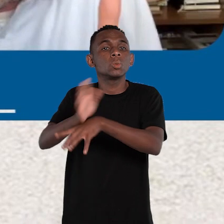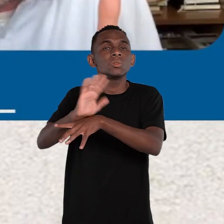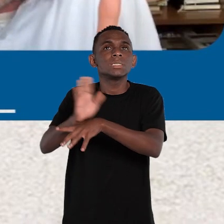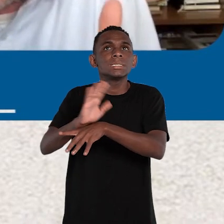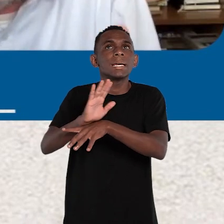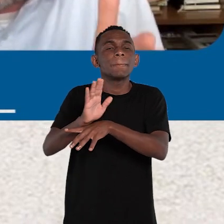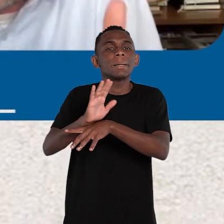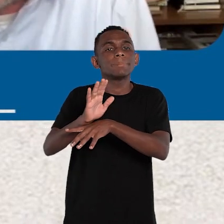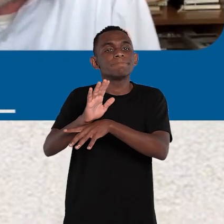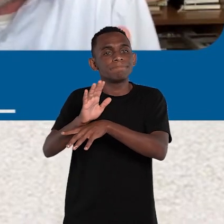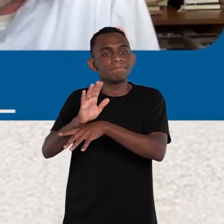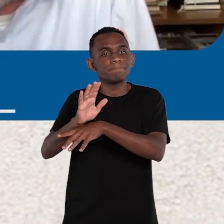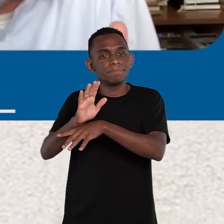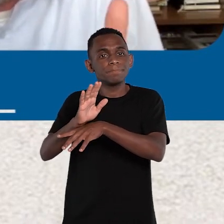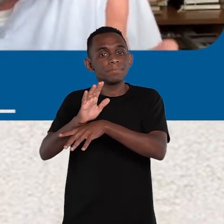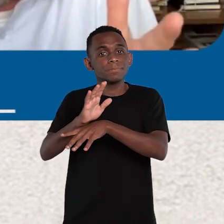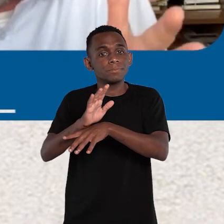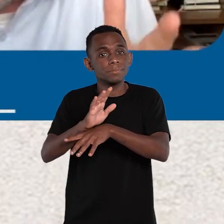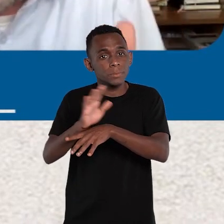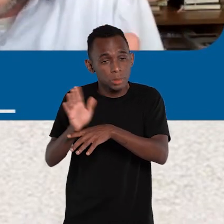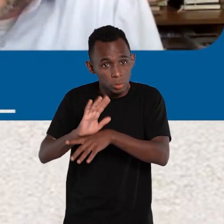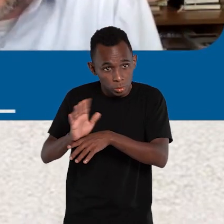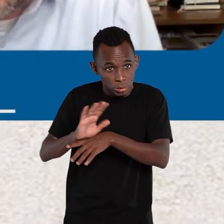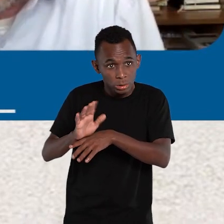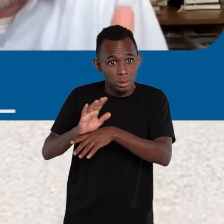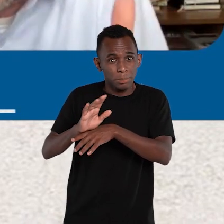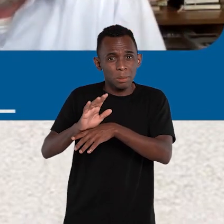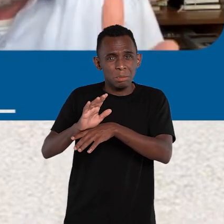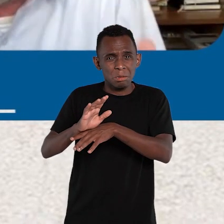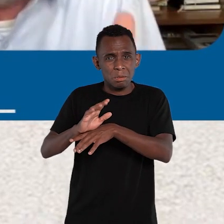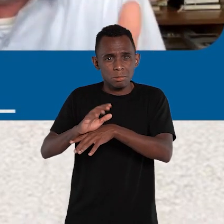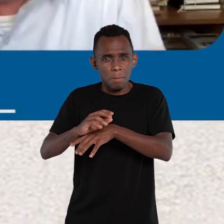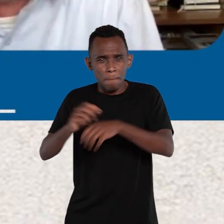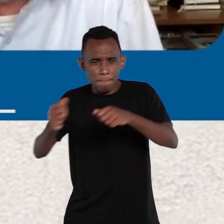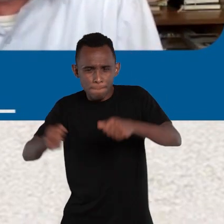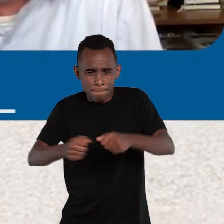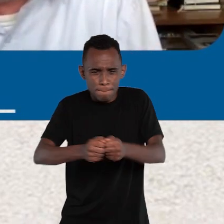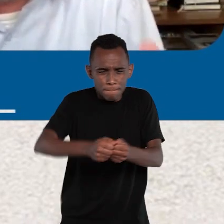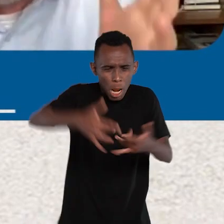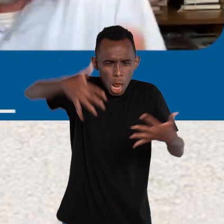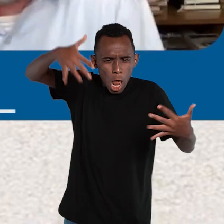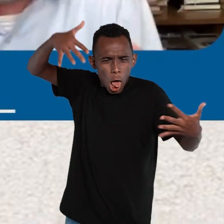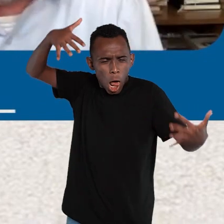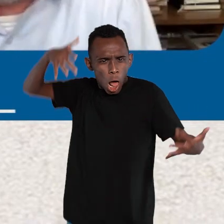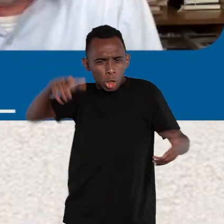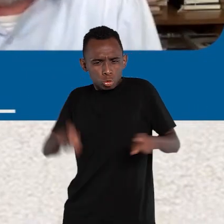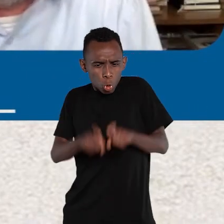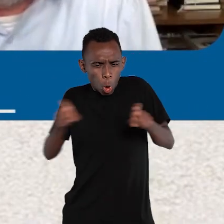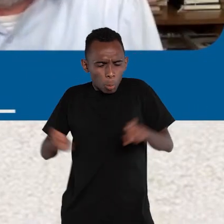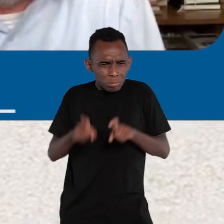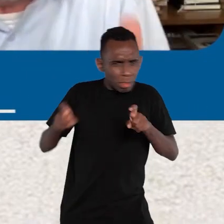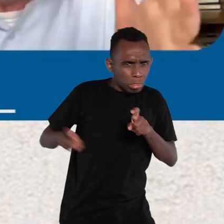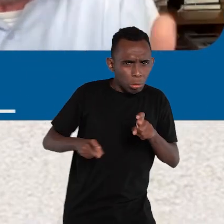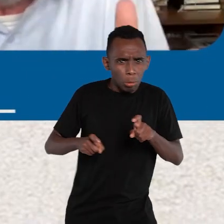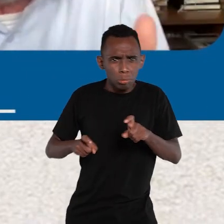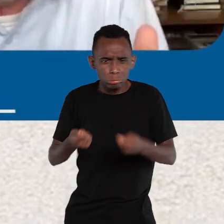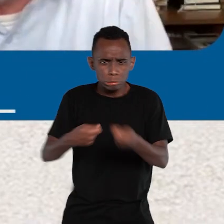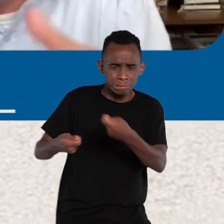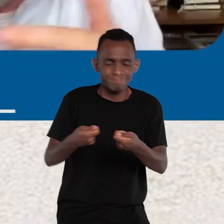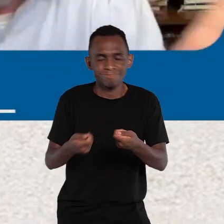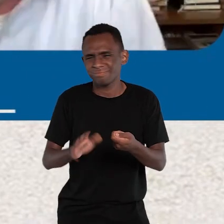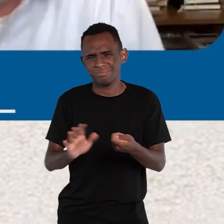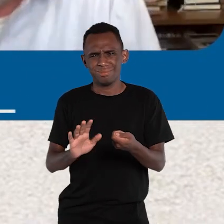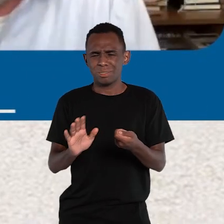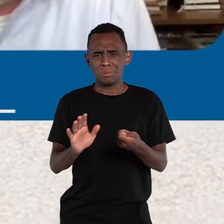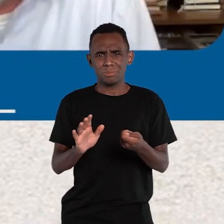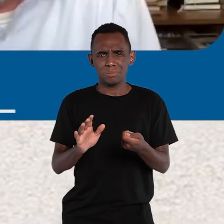não excessivamente interferido pelos efeitos especiais, principalmente o computador. Hoje em dia, não